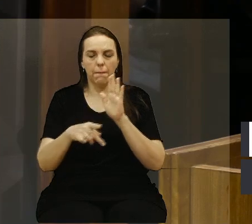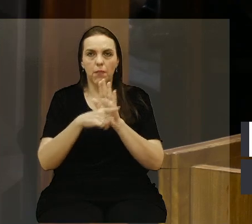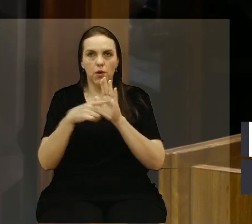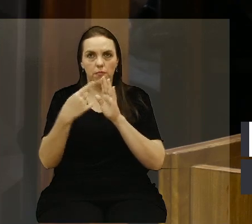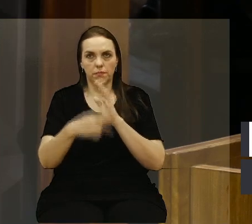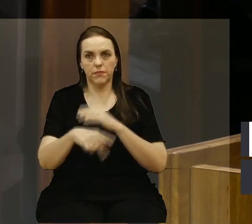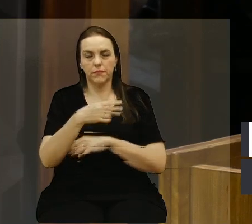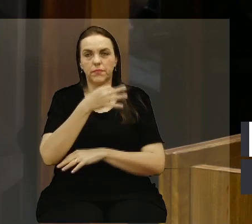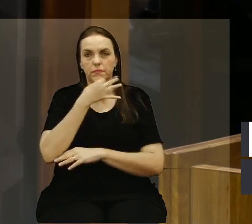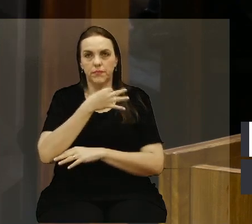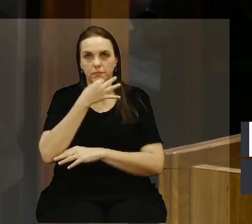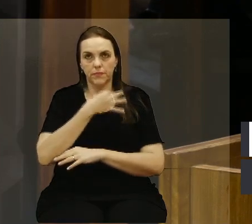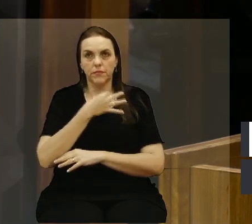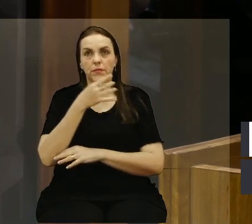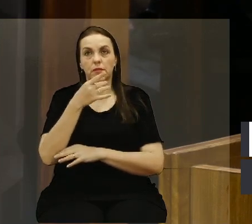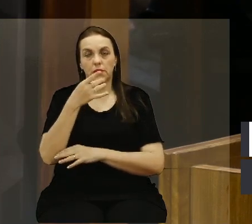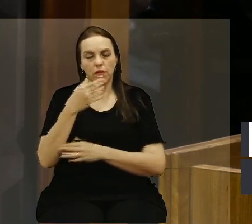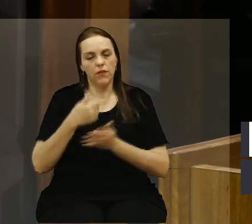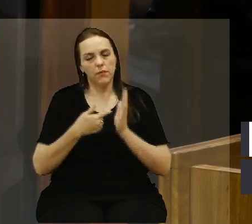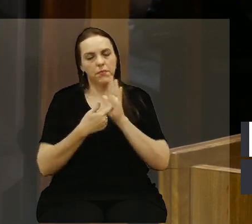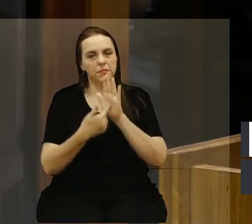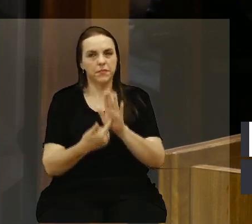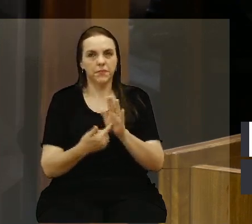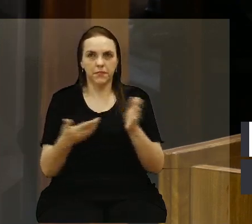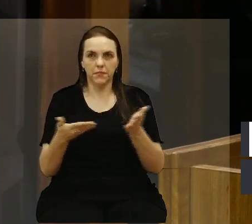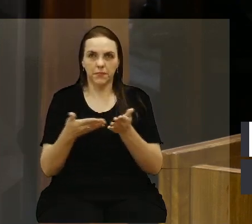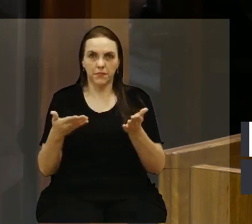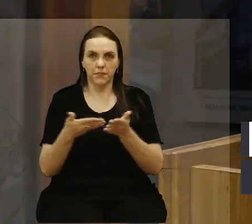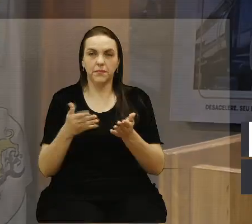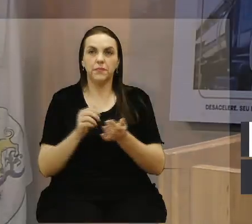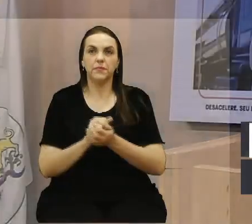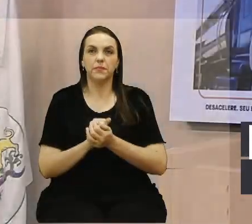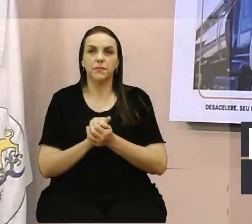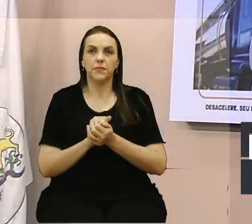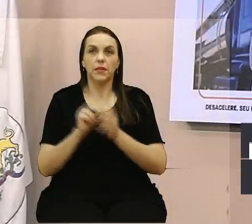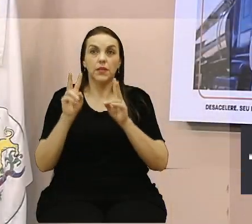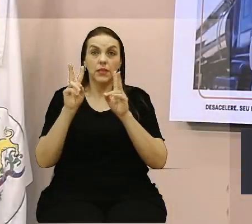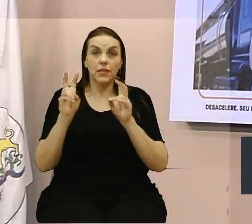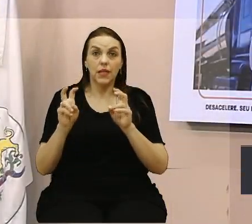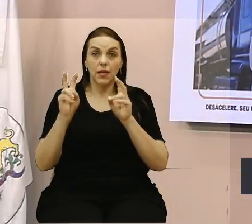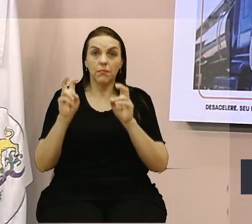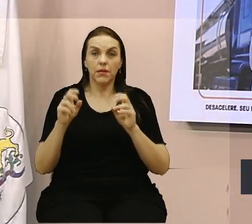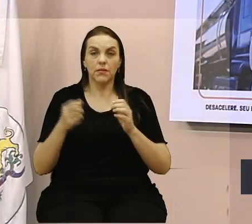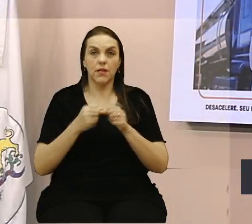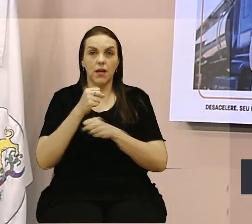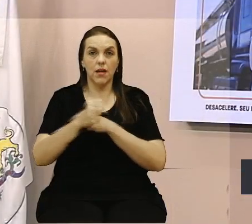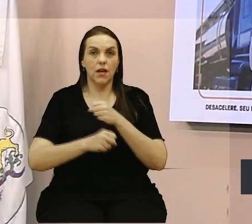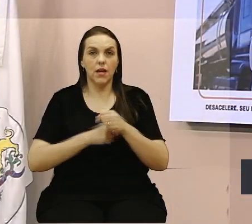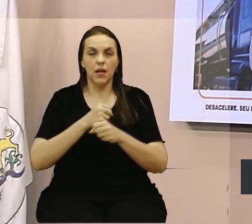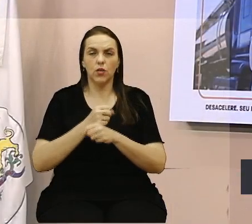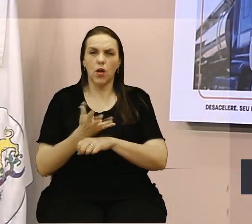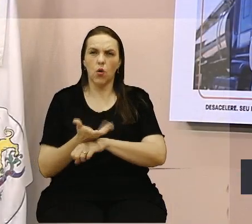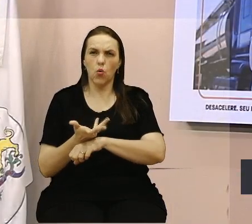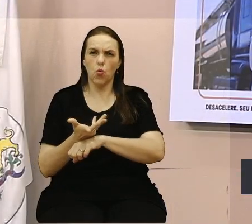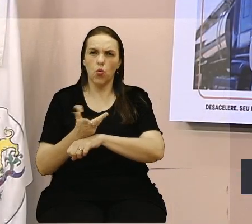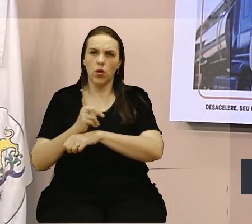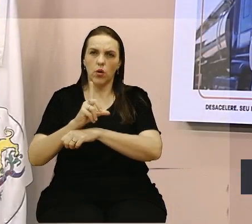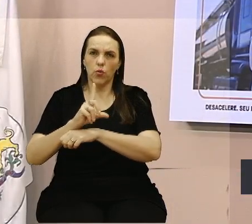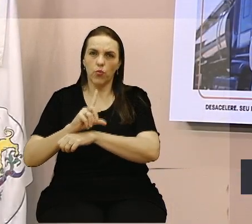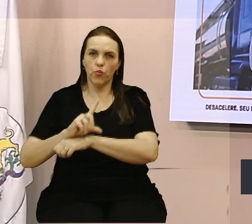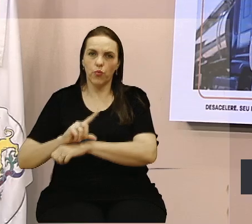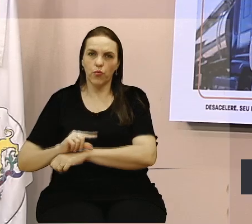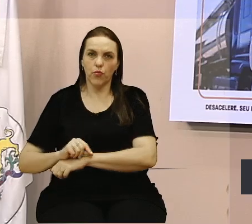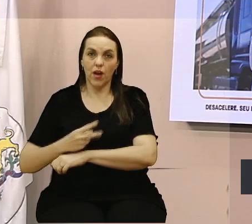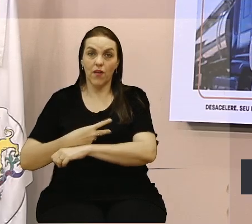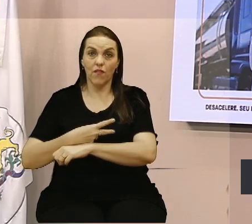né? Então a gente vai apresentar. Inicialmente, né, então o tema desse ano aqui é desacelere, né? Ele já fala sobre